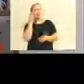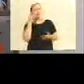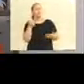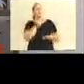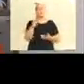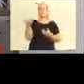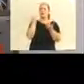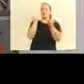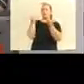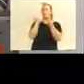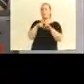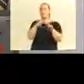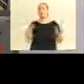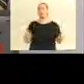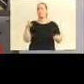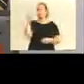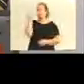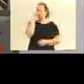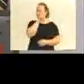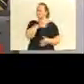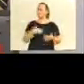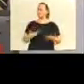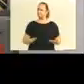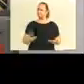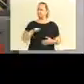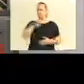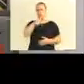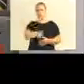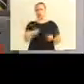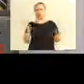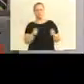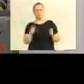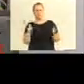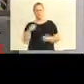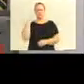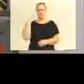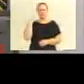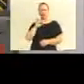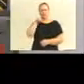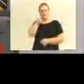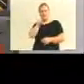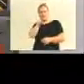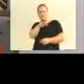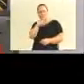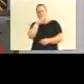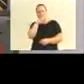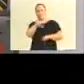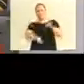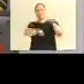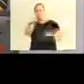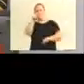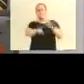informação, mas é difícil, né? Nenhum outro vereador faz isso, dessa mudança tão constante